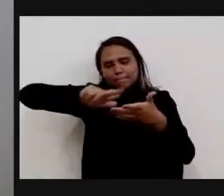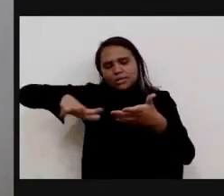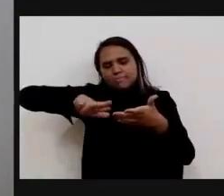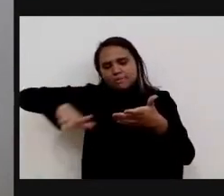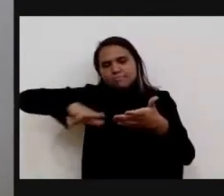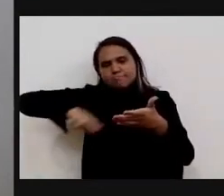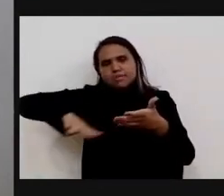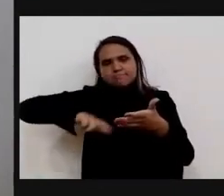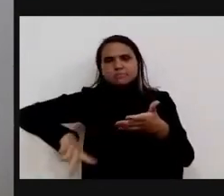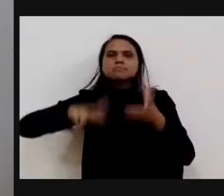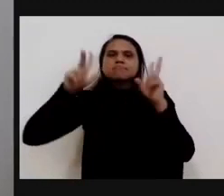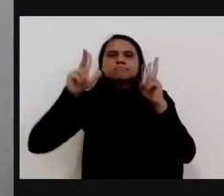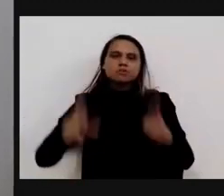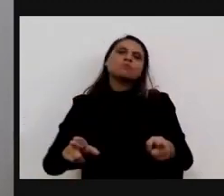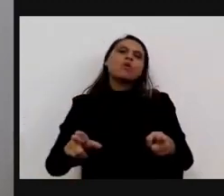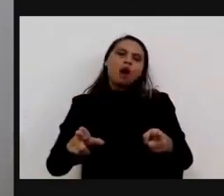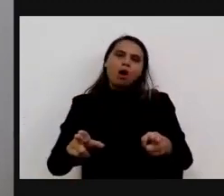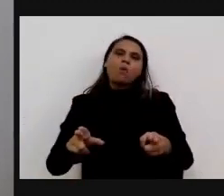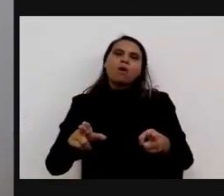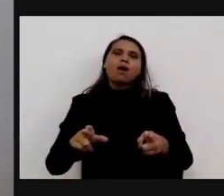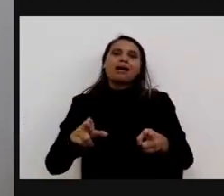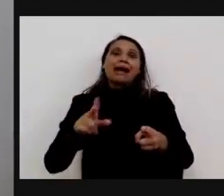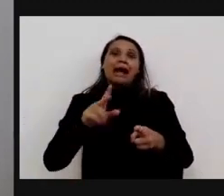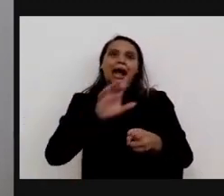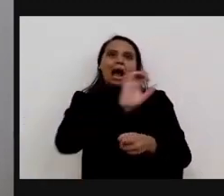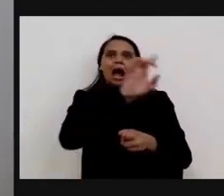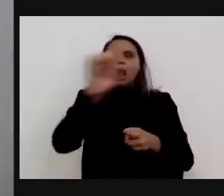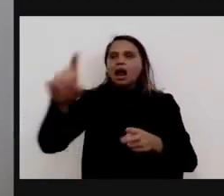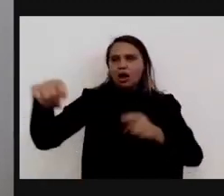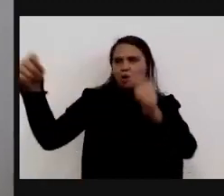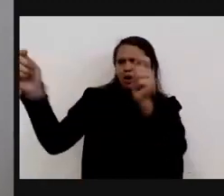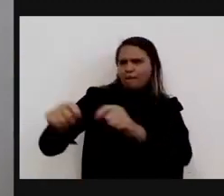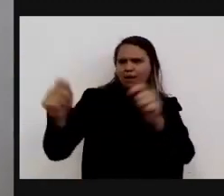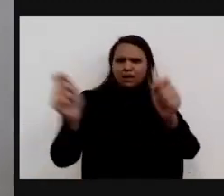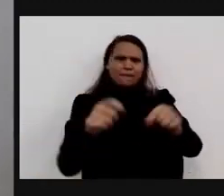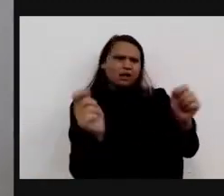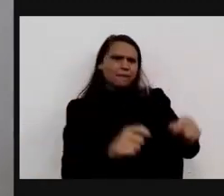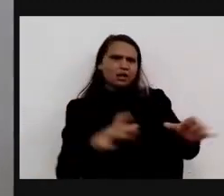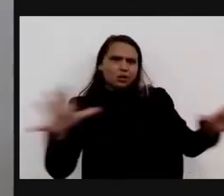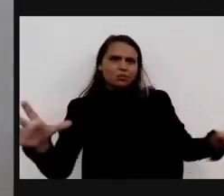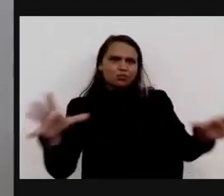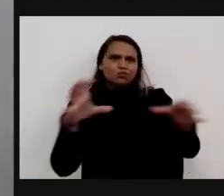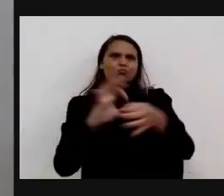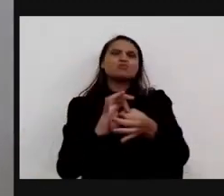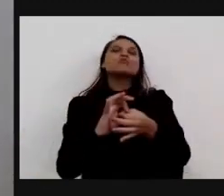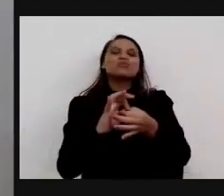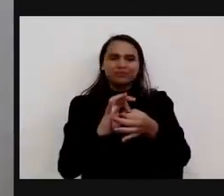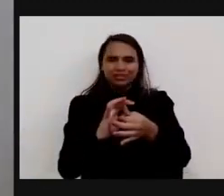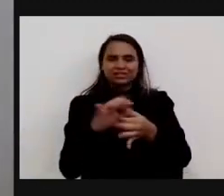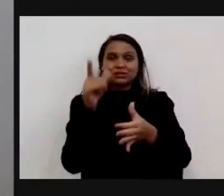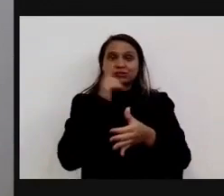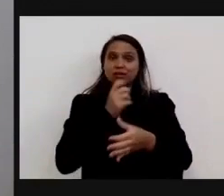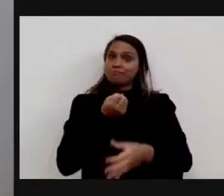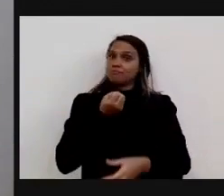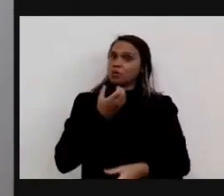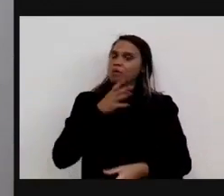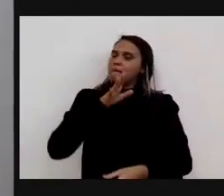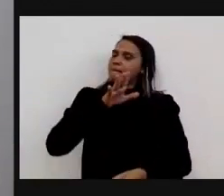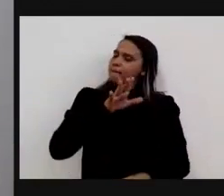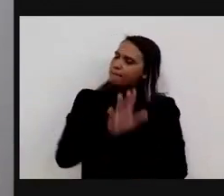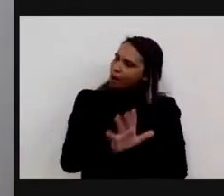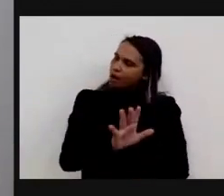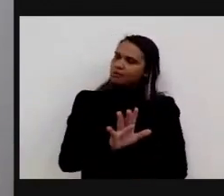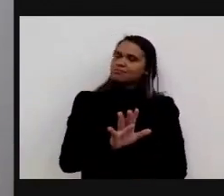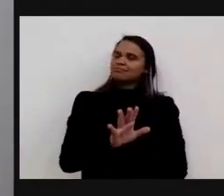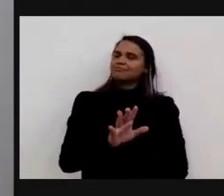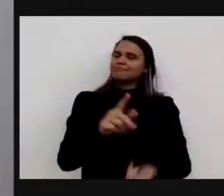cada um vai entrar com uma diferente competência e aí você o foco é entrega agora para ter boas entregas você tem que ter boa